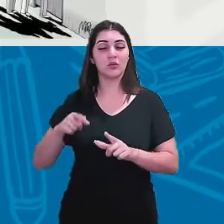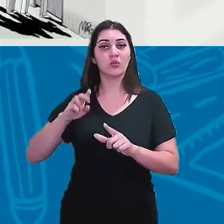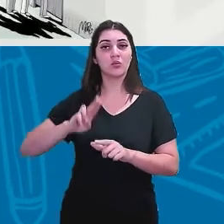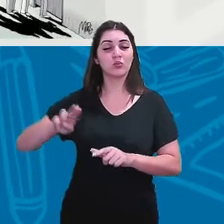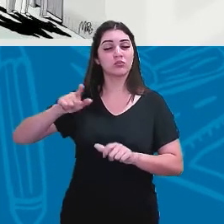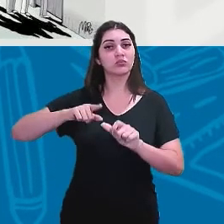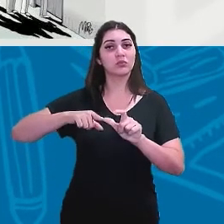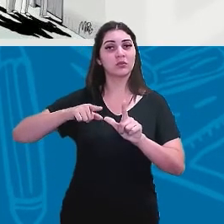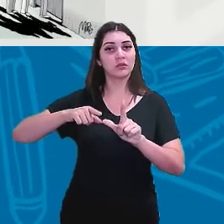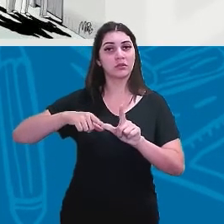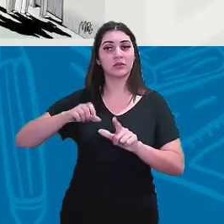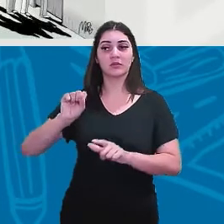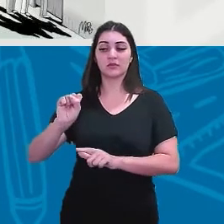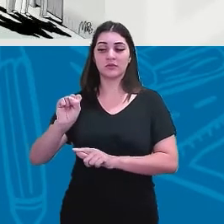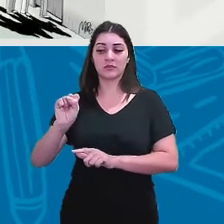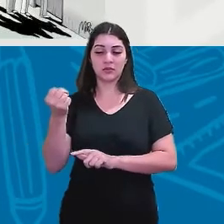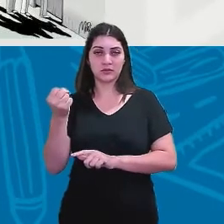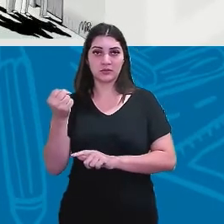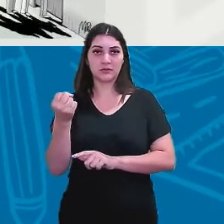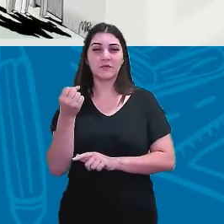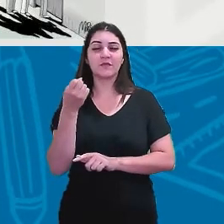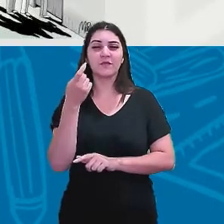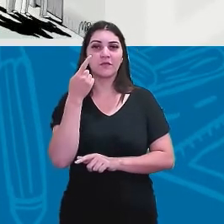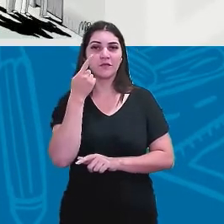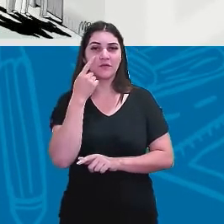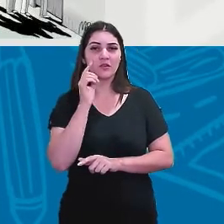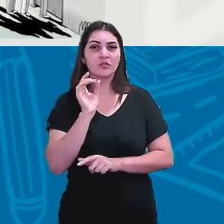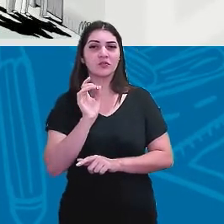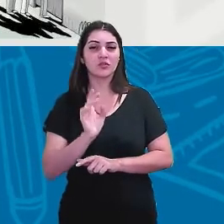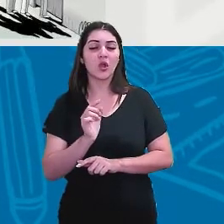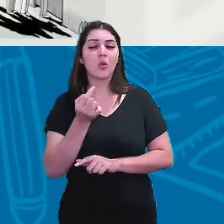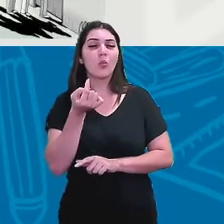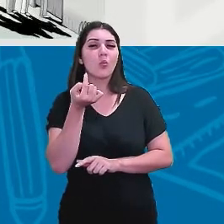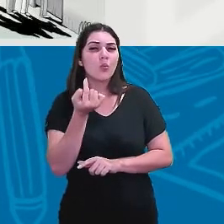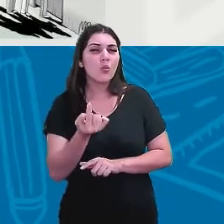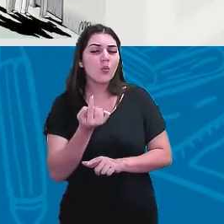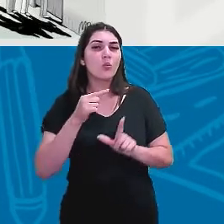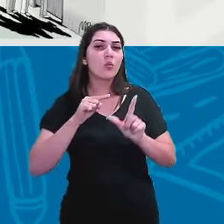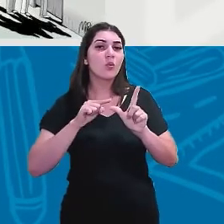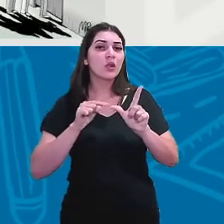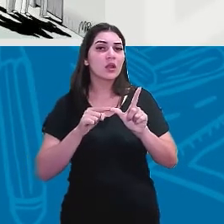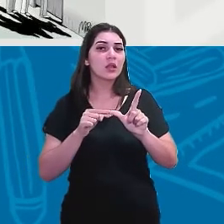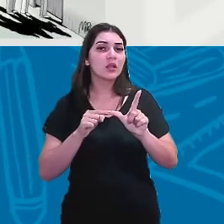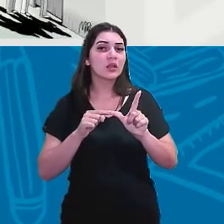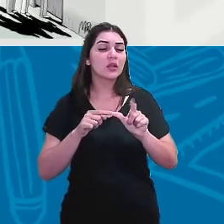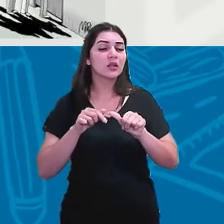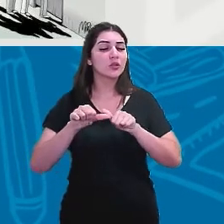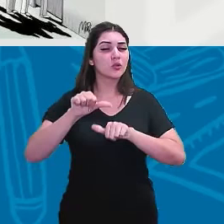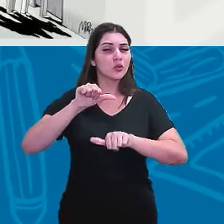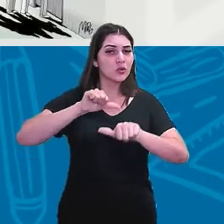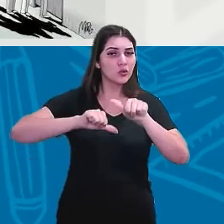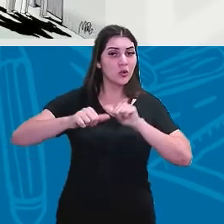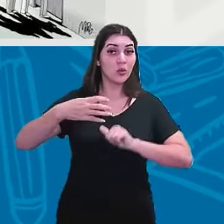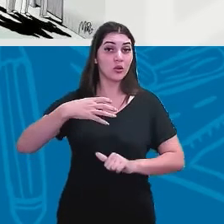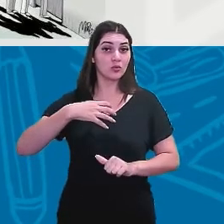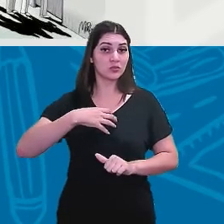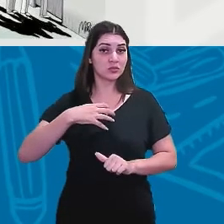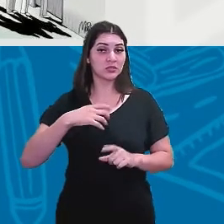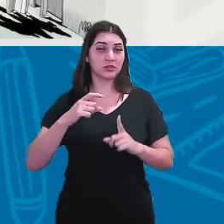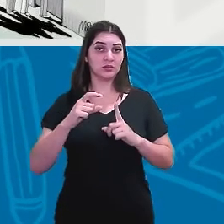letrinha S. Vejam só, uma letrinha muda completamente o sentido da palavra,